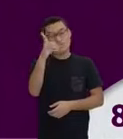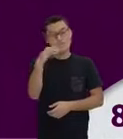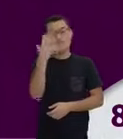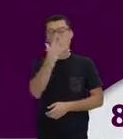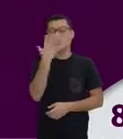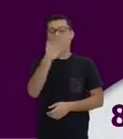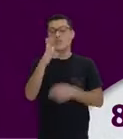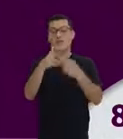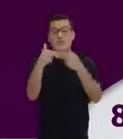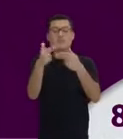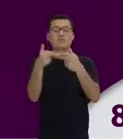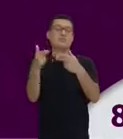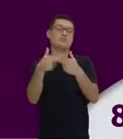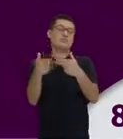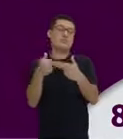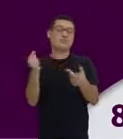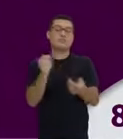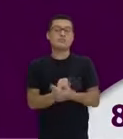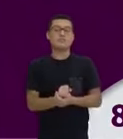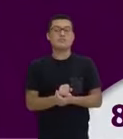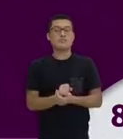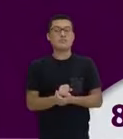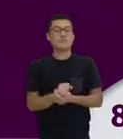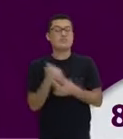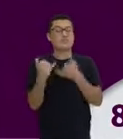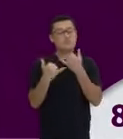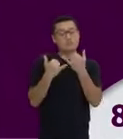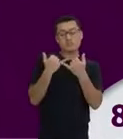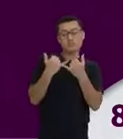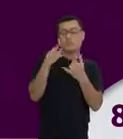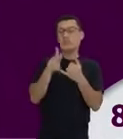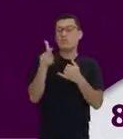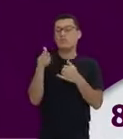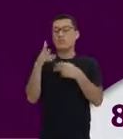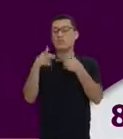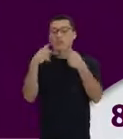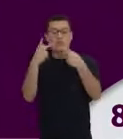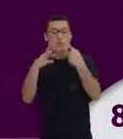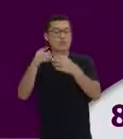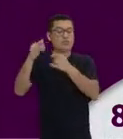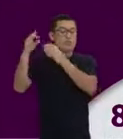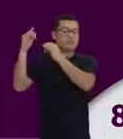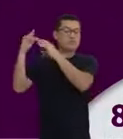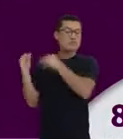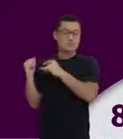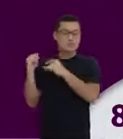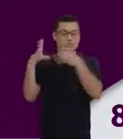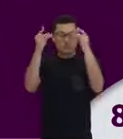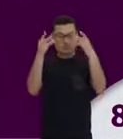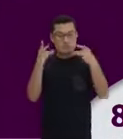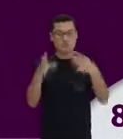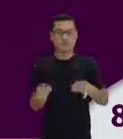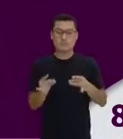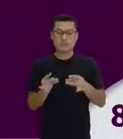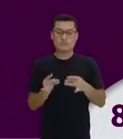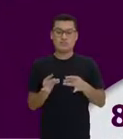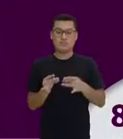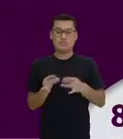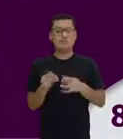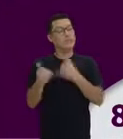que a música Ela serve para divertimento né como o professor falou na aula anterior é o